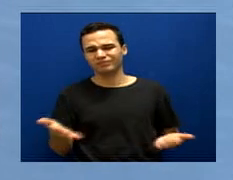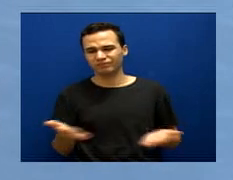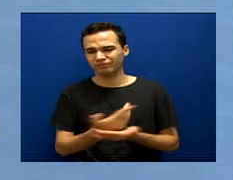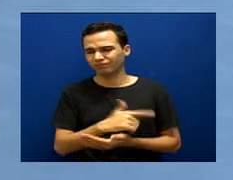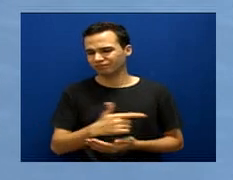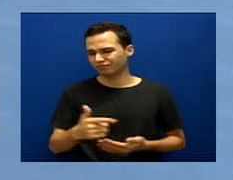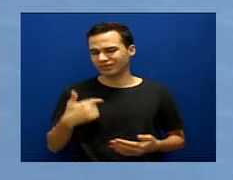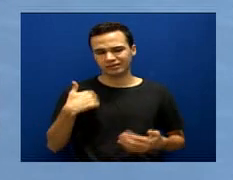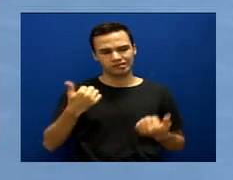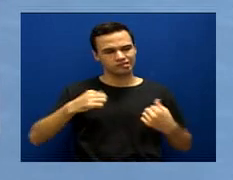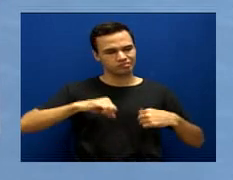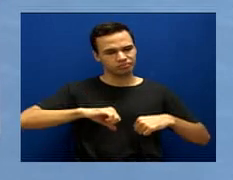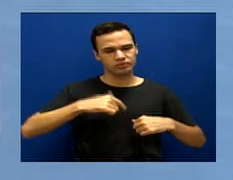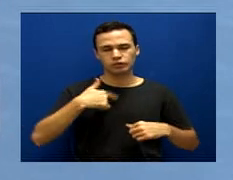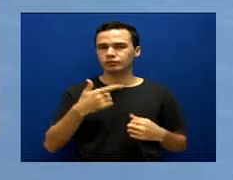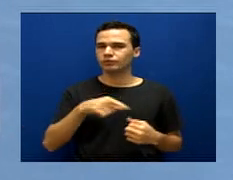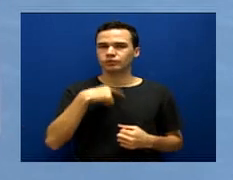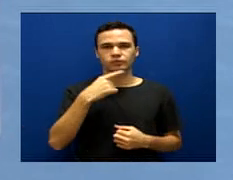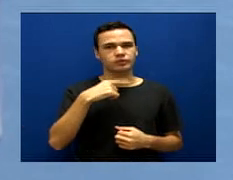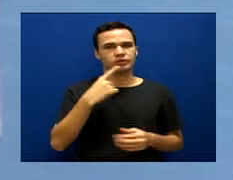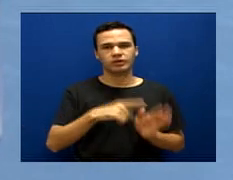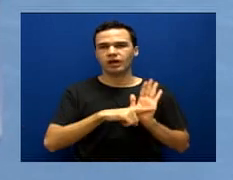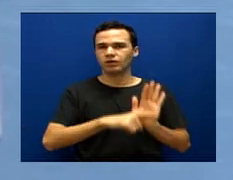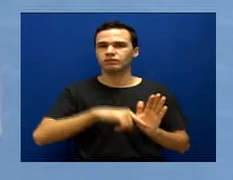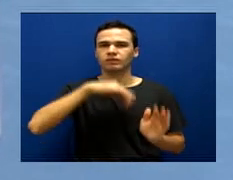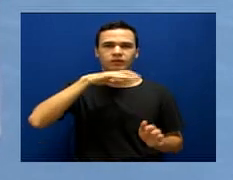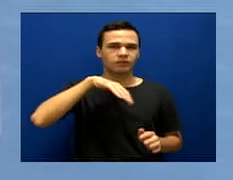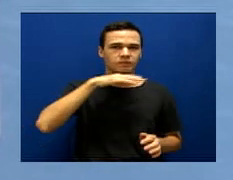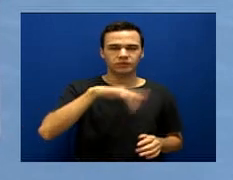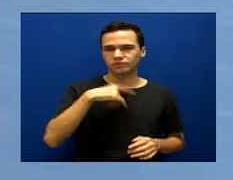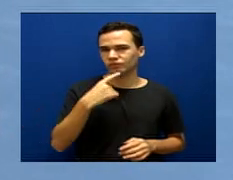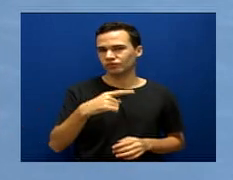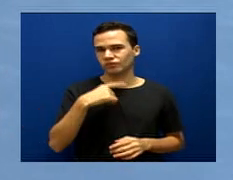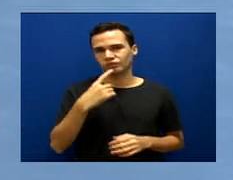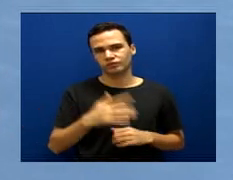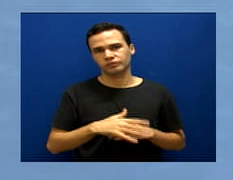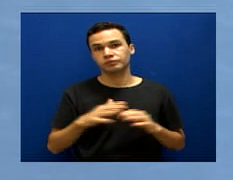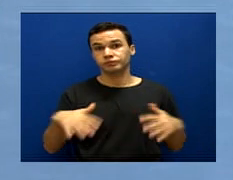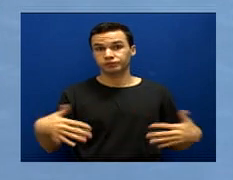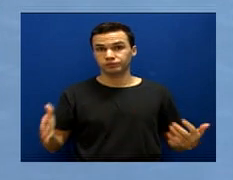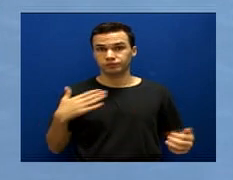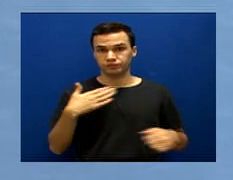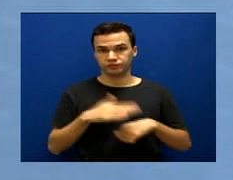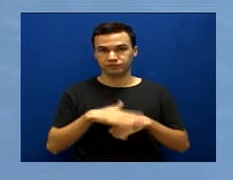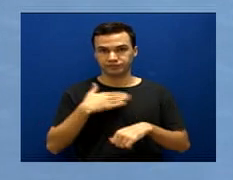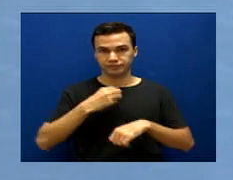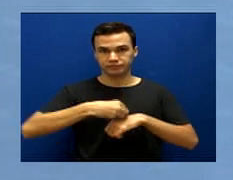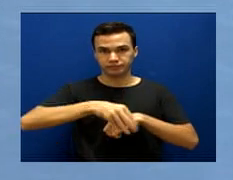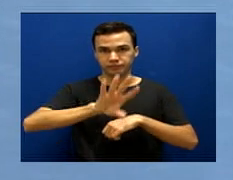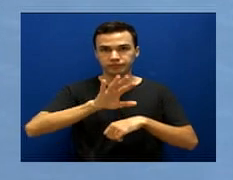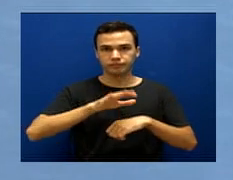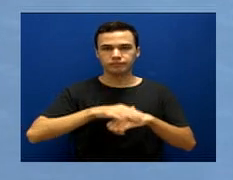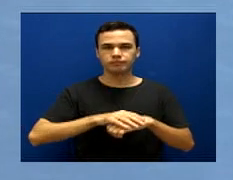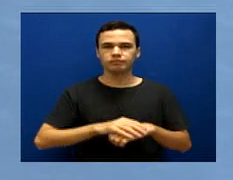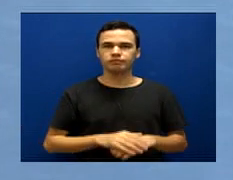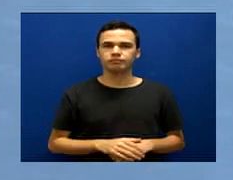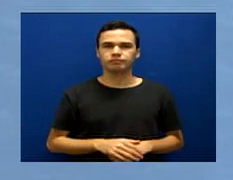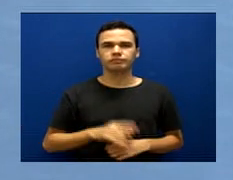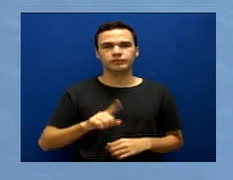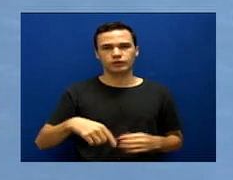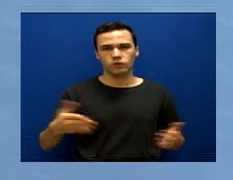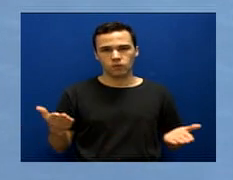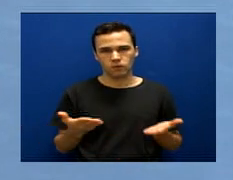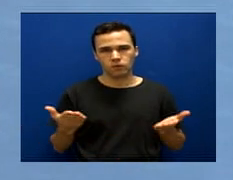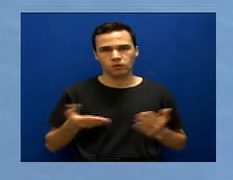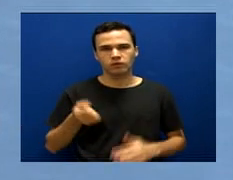né, isso não funciona, não ajuda os animais de um modo geral. Então, meu recado aqui, tá, com relação a esse evento de